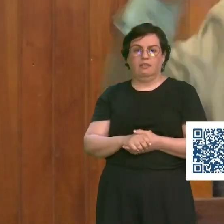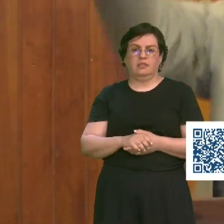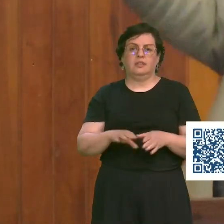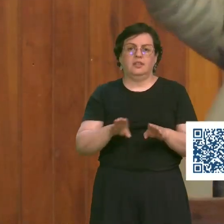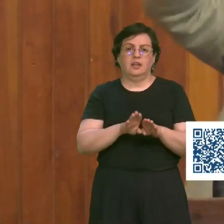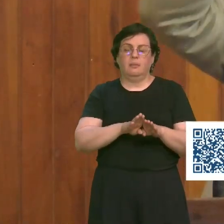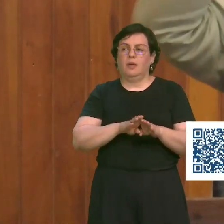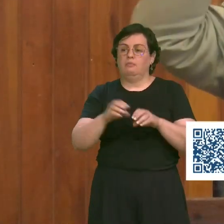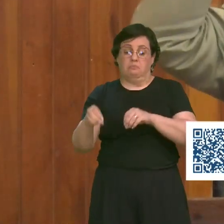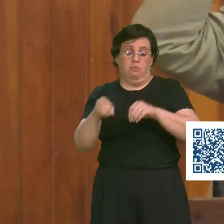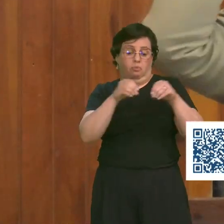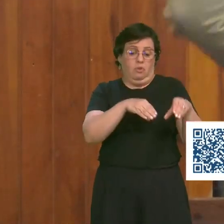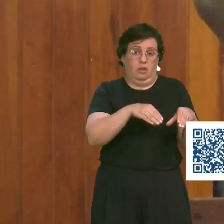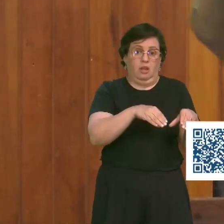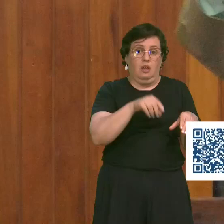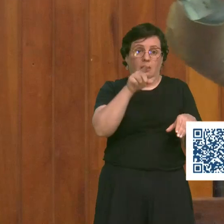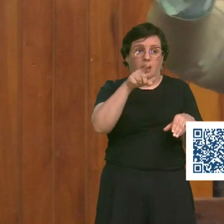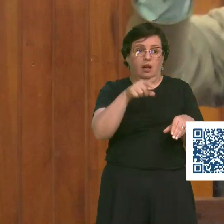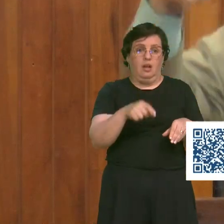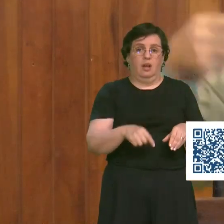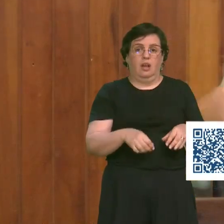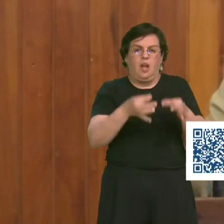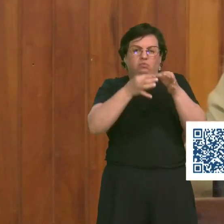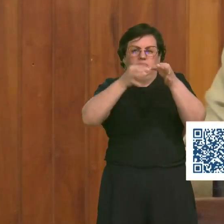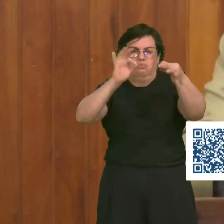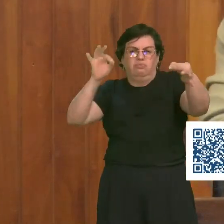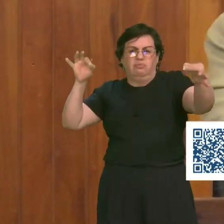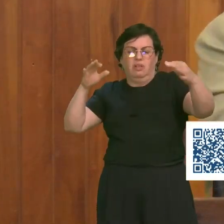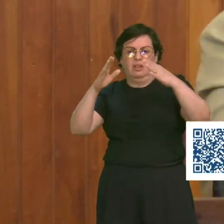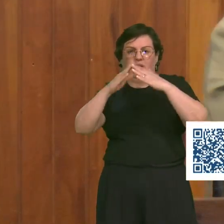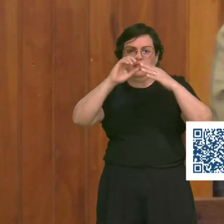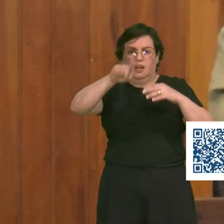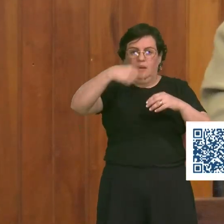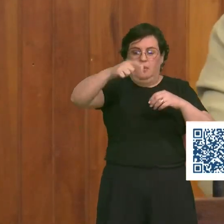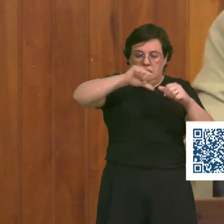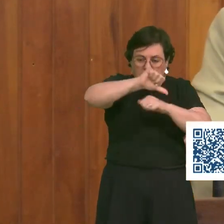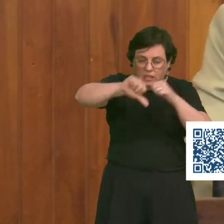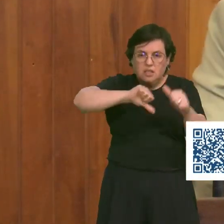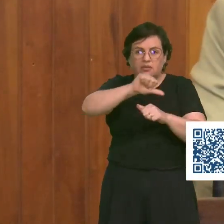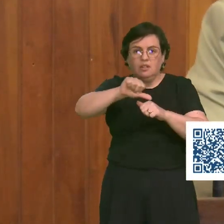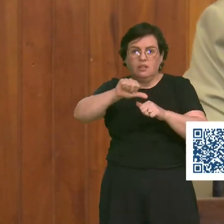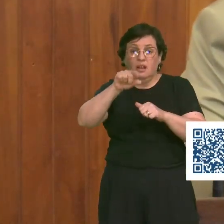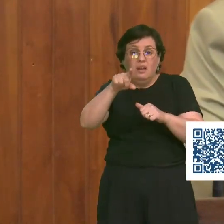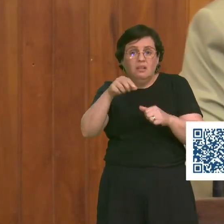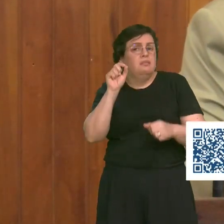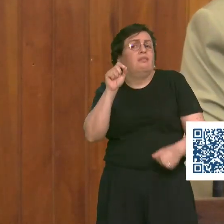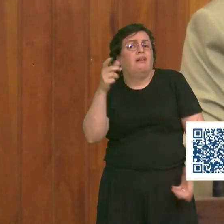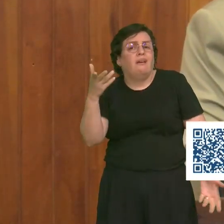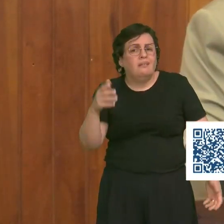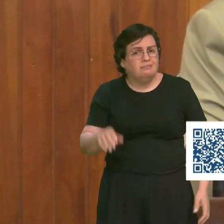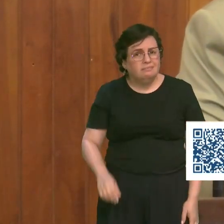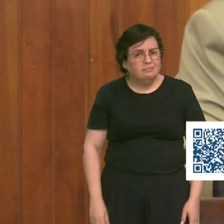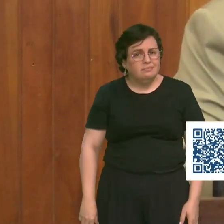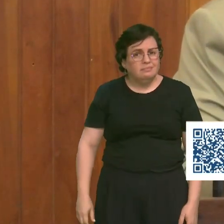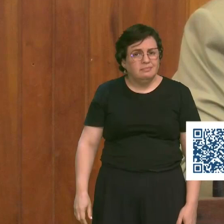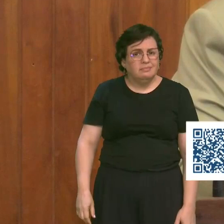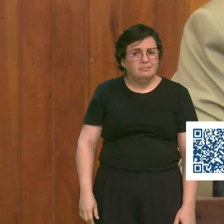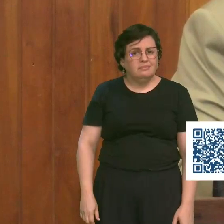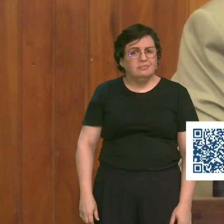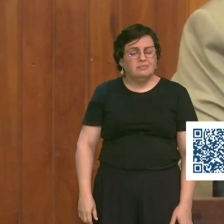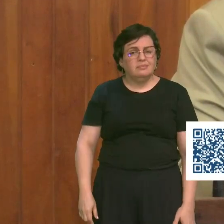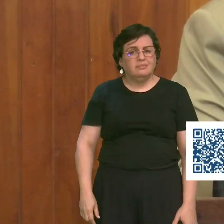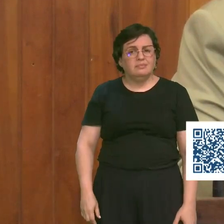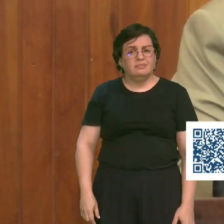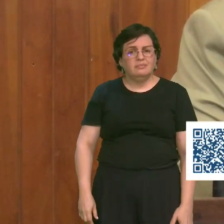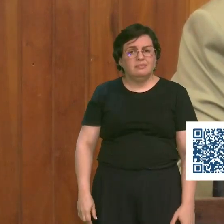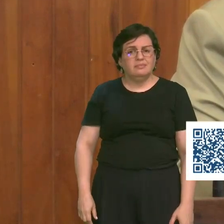jogar ela 10 km longe da casa dela depois transferiram Isso é o quê Isso é o